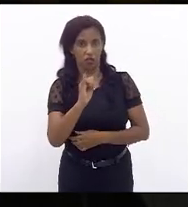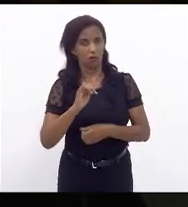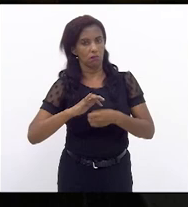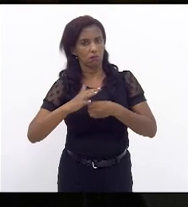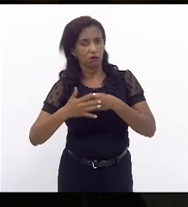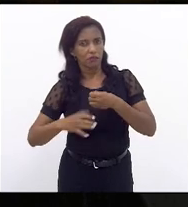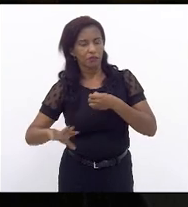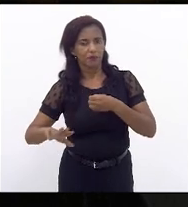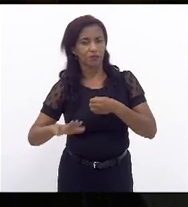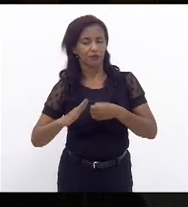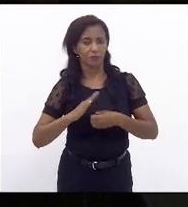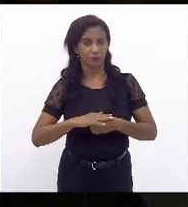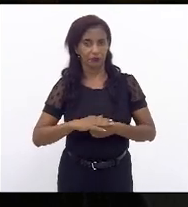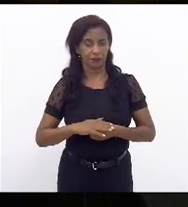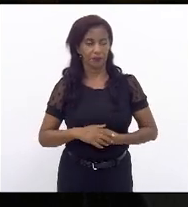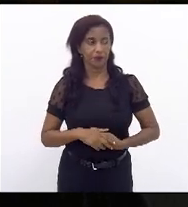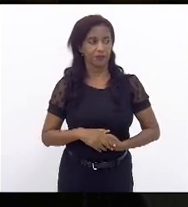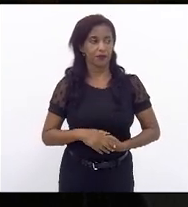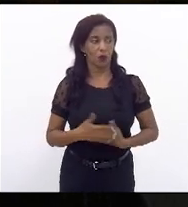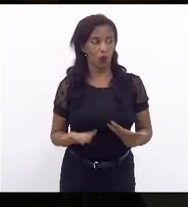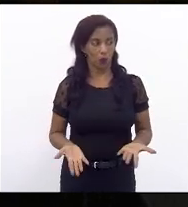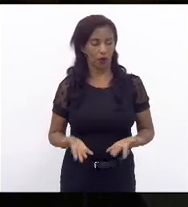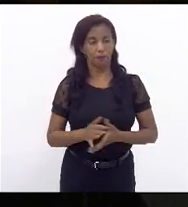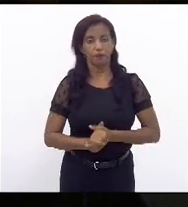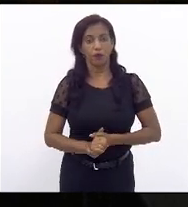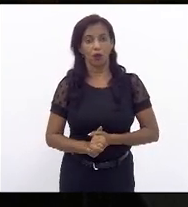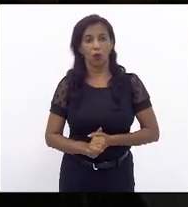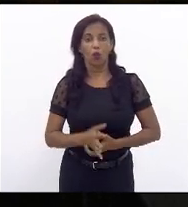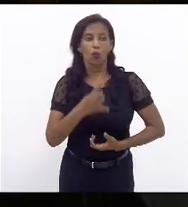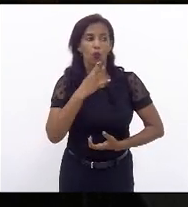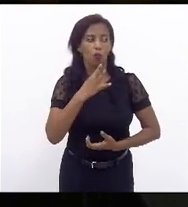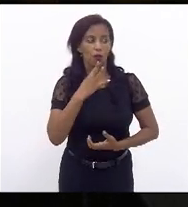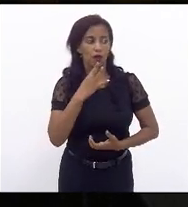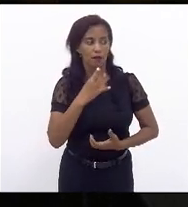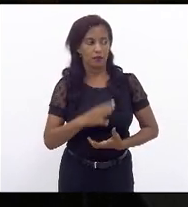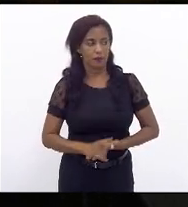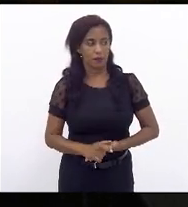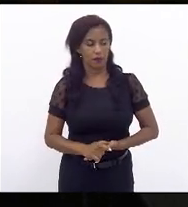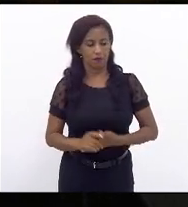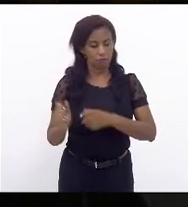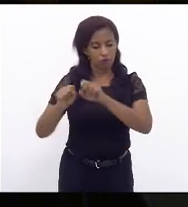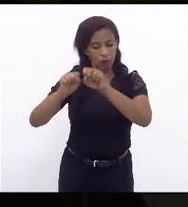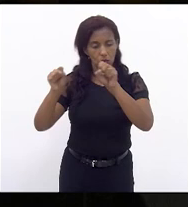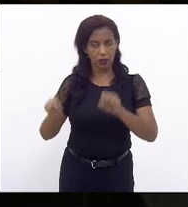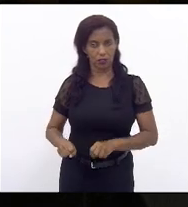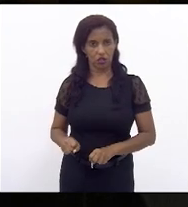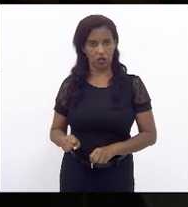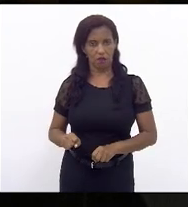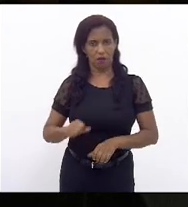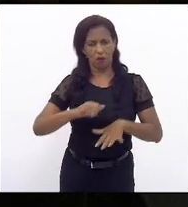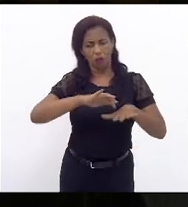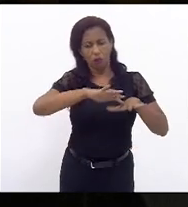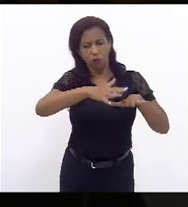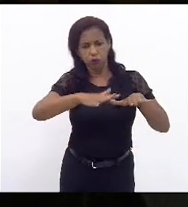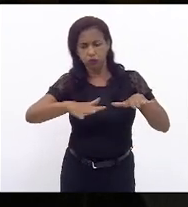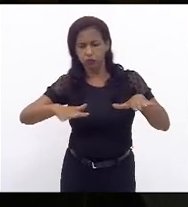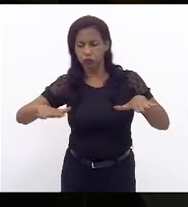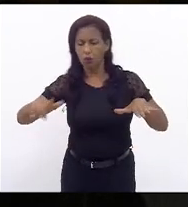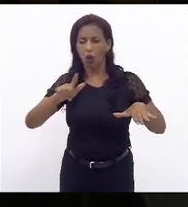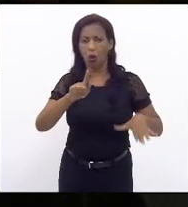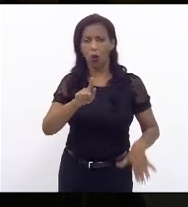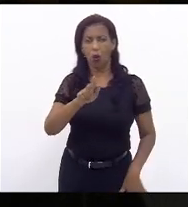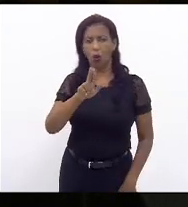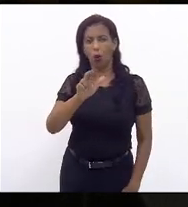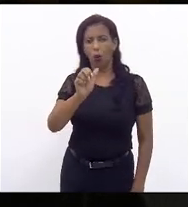saneamento. Ora, conhecer o sistema Guandu e a rede